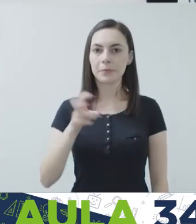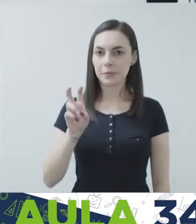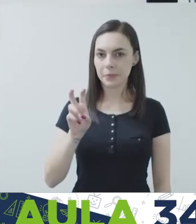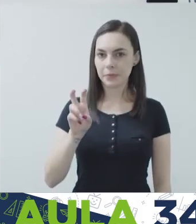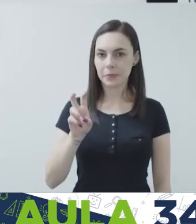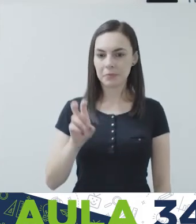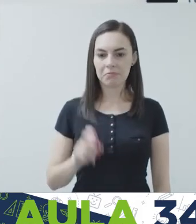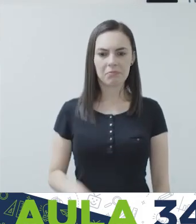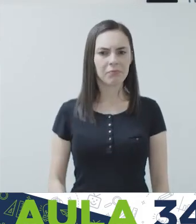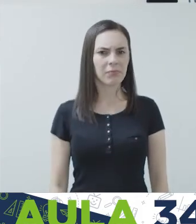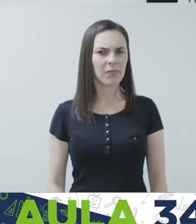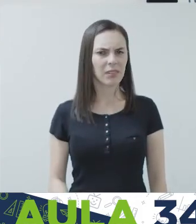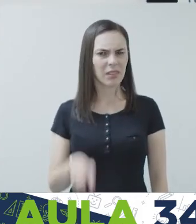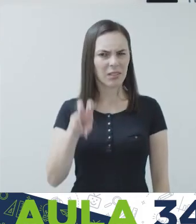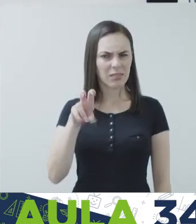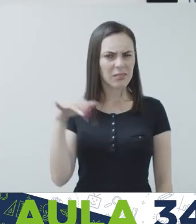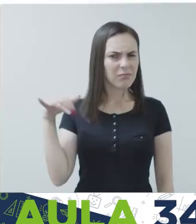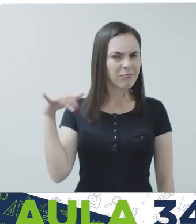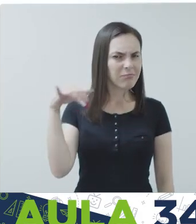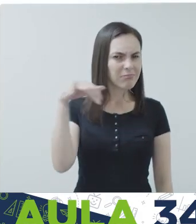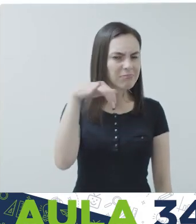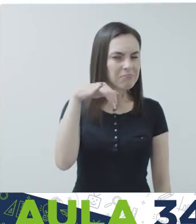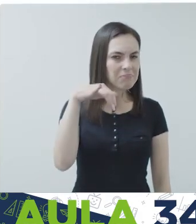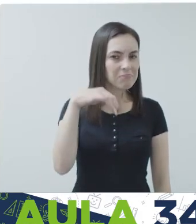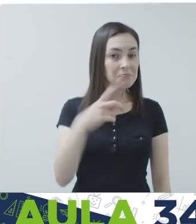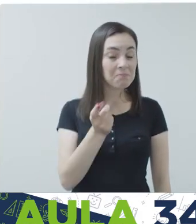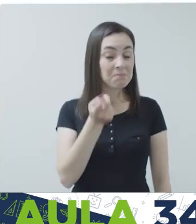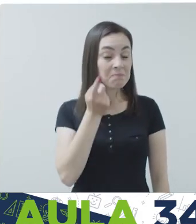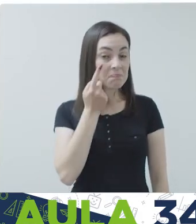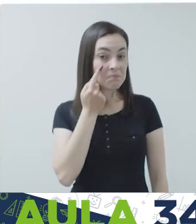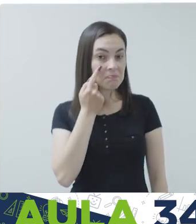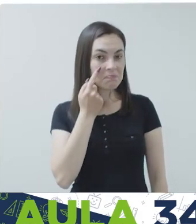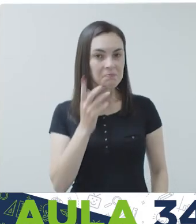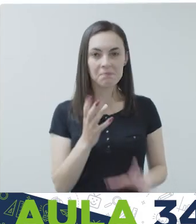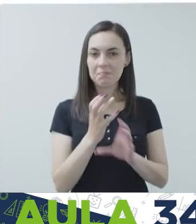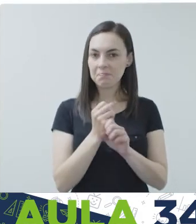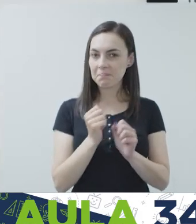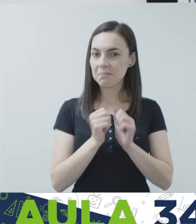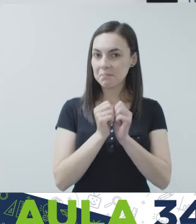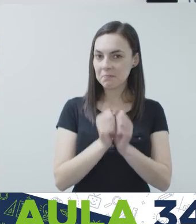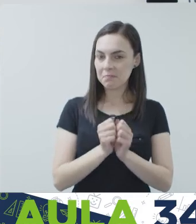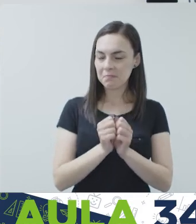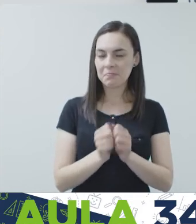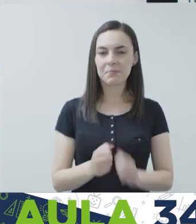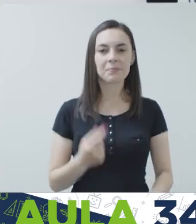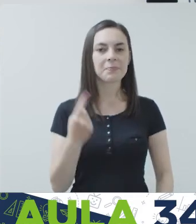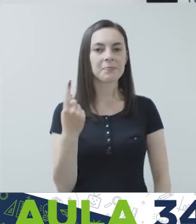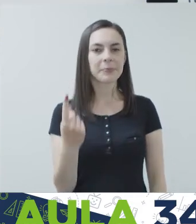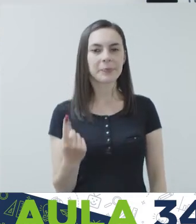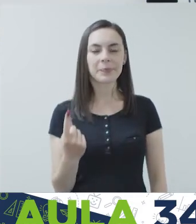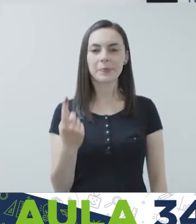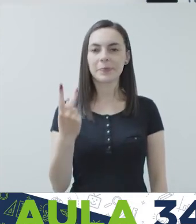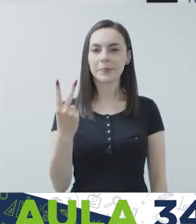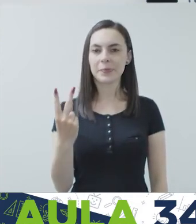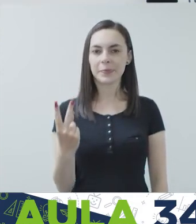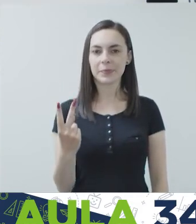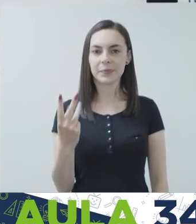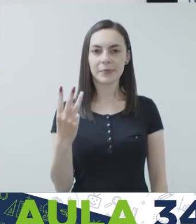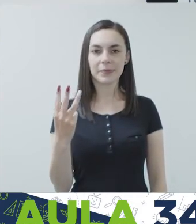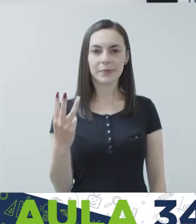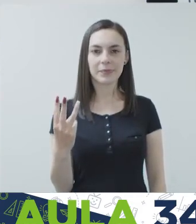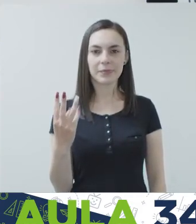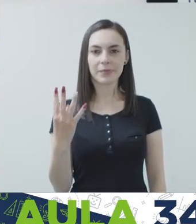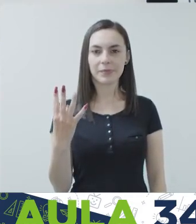E será que tem 5 aviões ali? Vamos ver? Vamos contar juntos aqui? Um, dois,